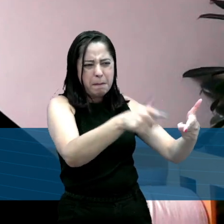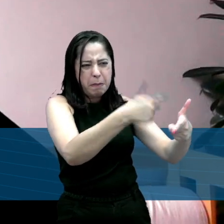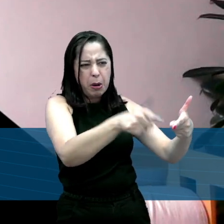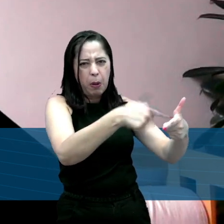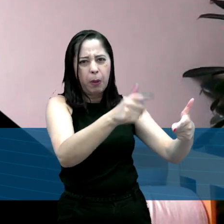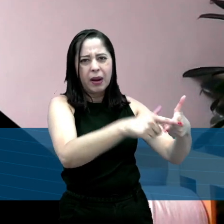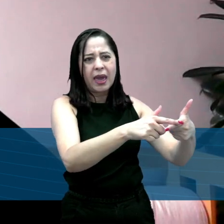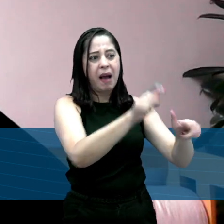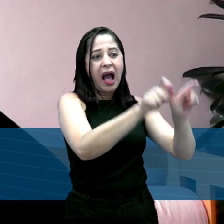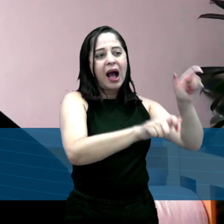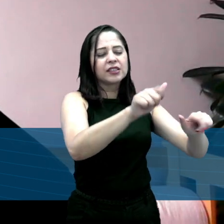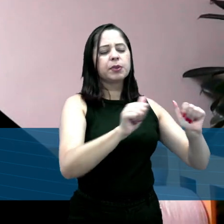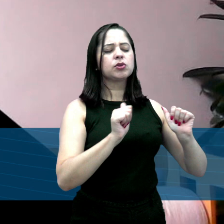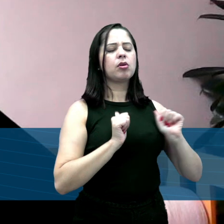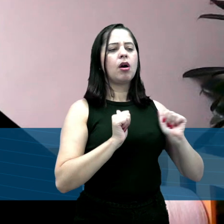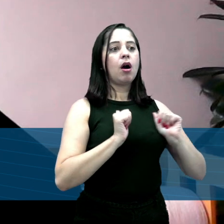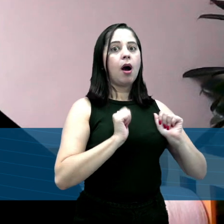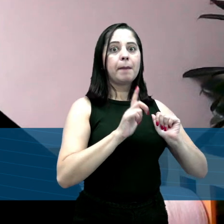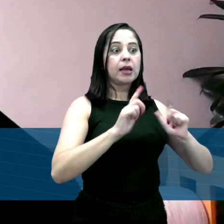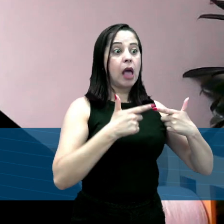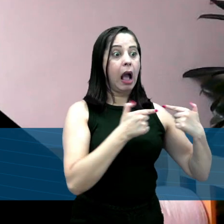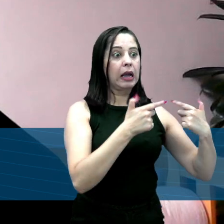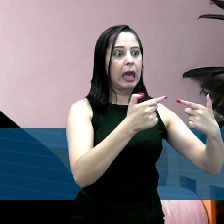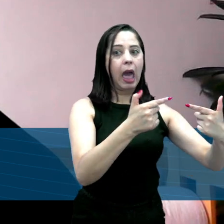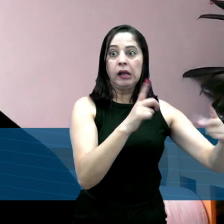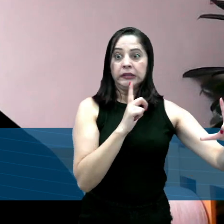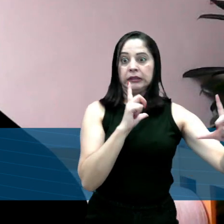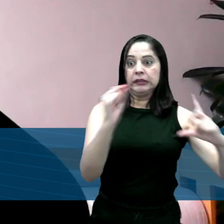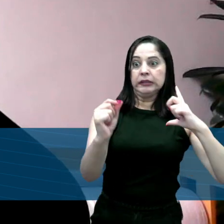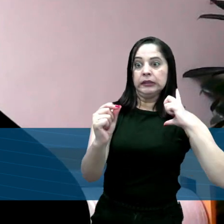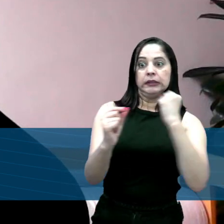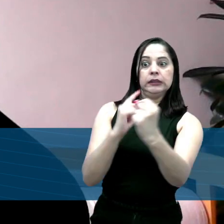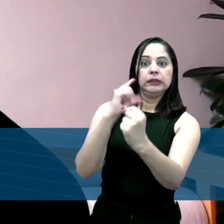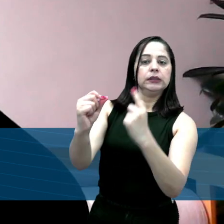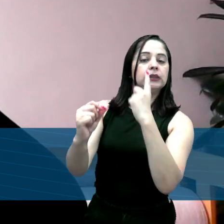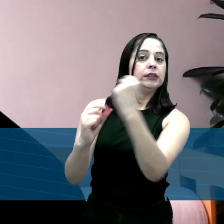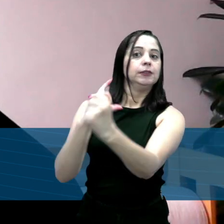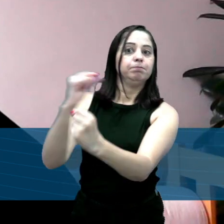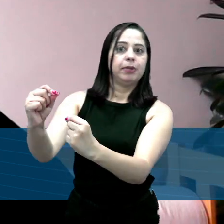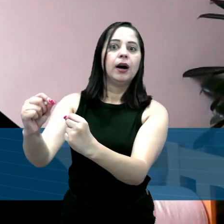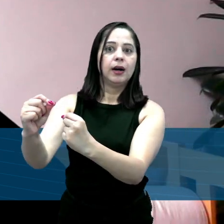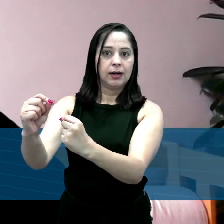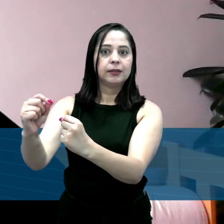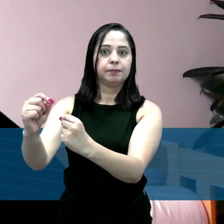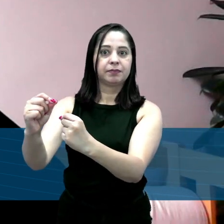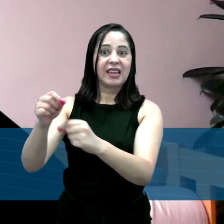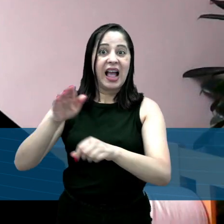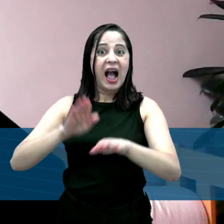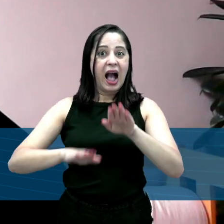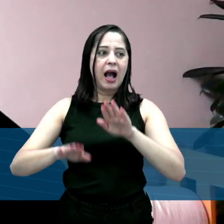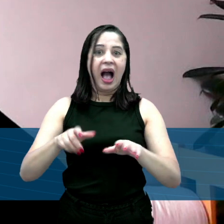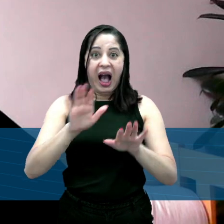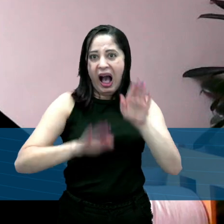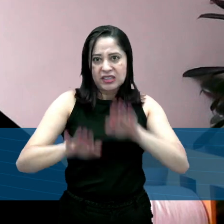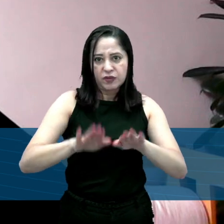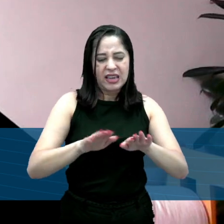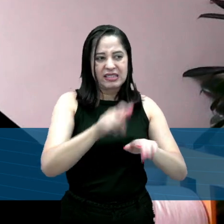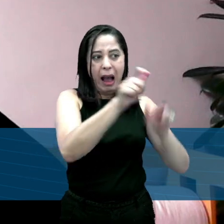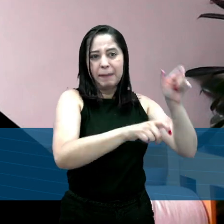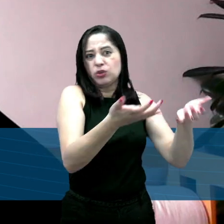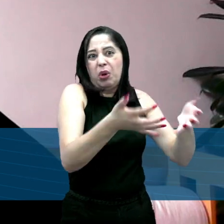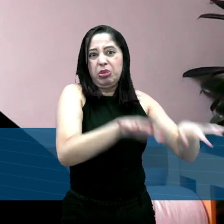tiram da zona de conforto faz com que a gente recorra a essa situação. Muitas vezes contra a